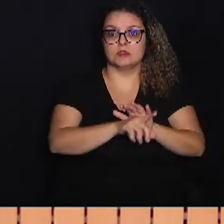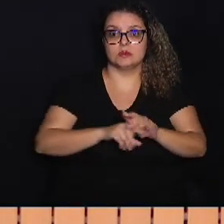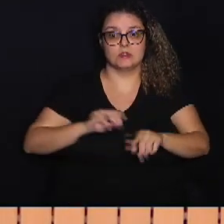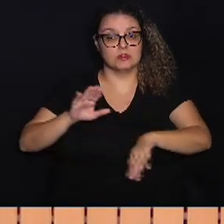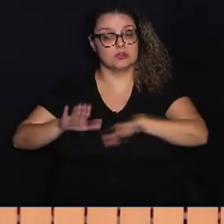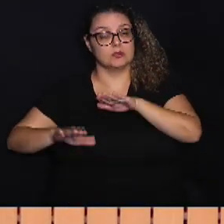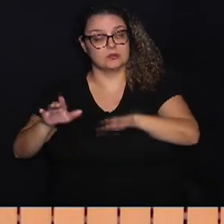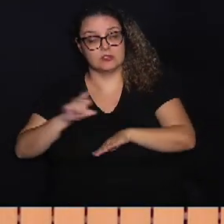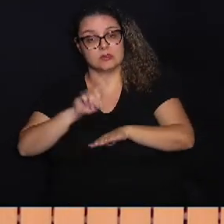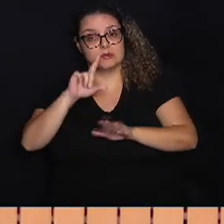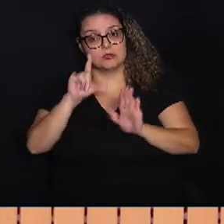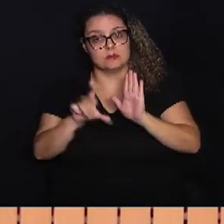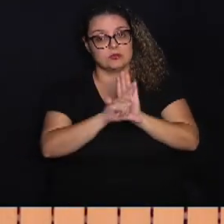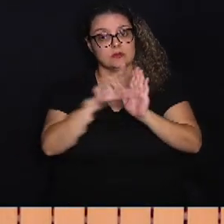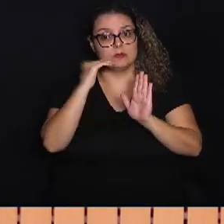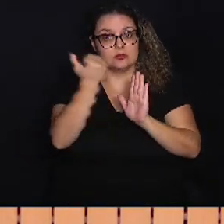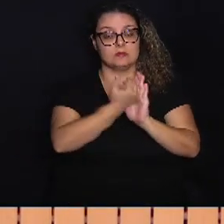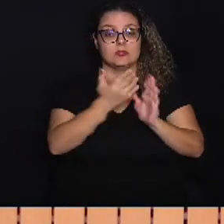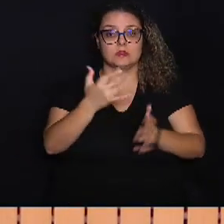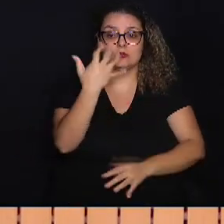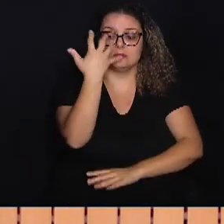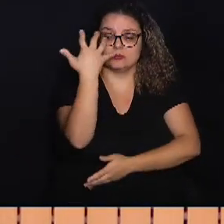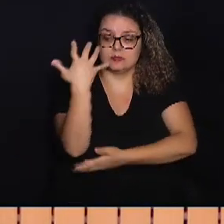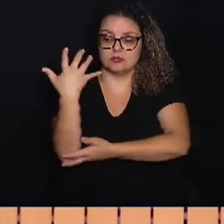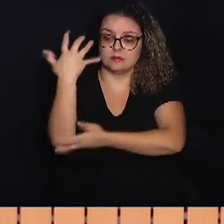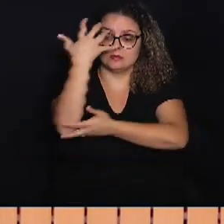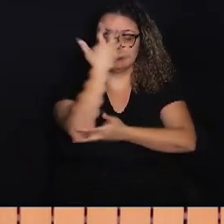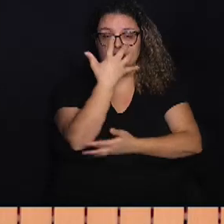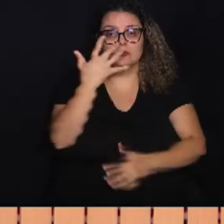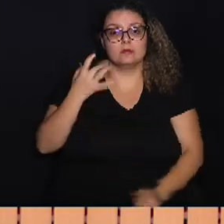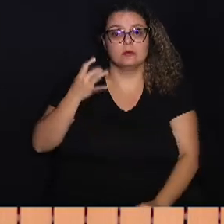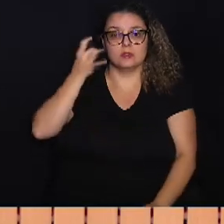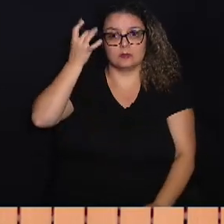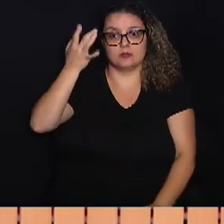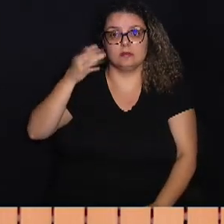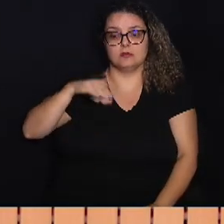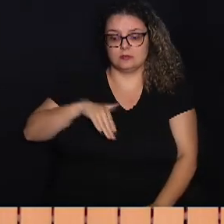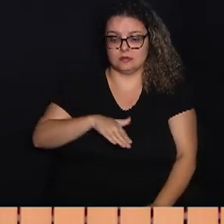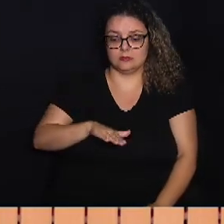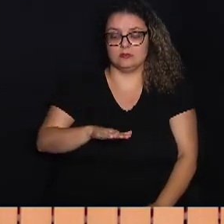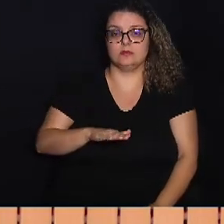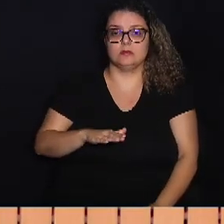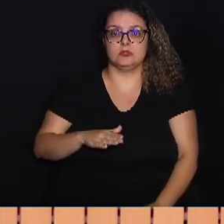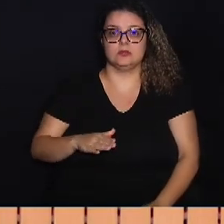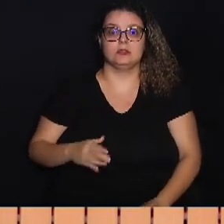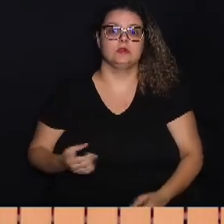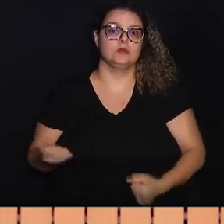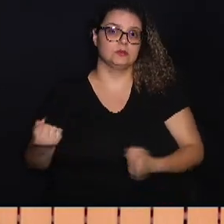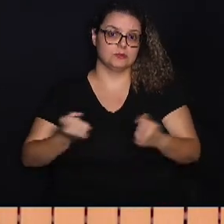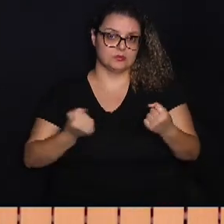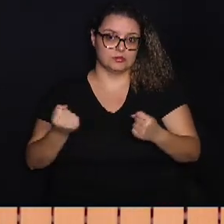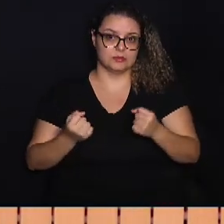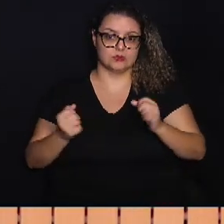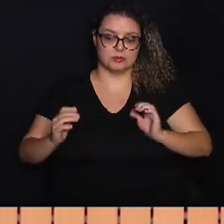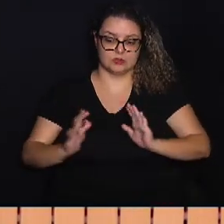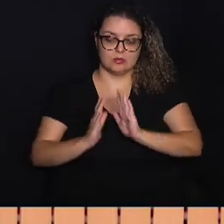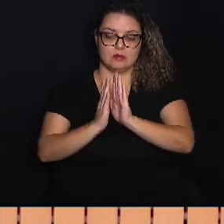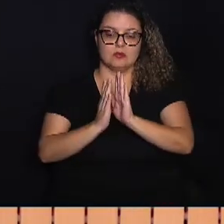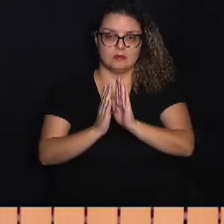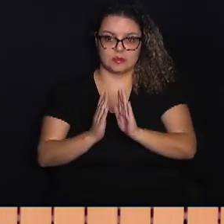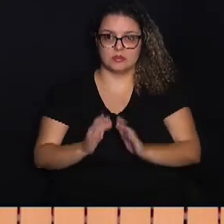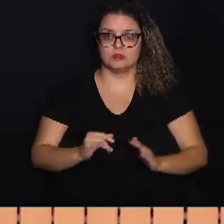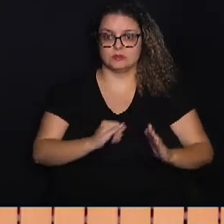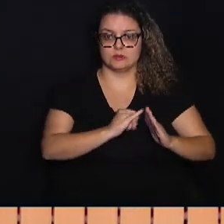da lei Mas são extraídas para poder facilitar o estacionamento de veículos na frente desses